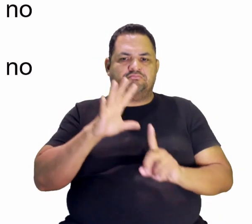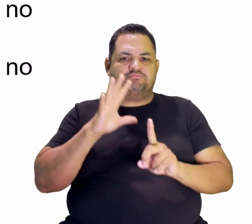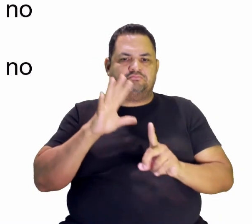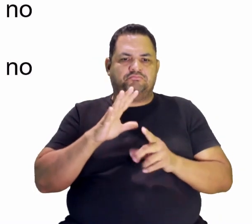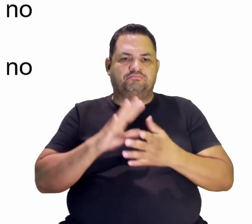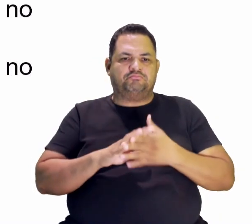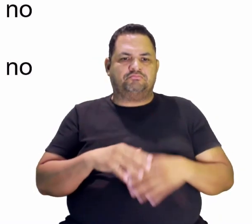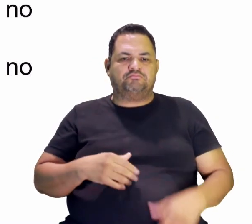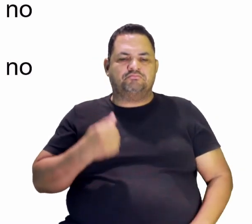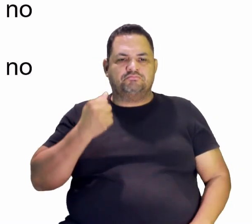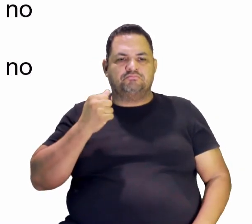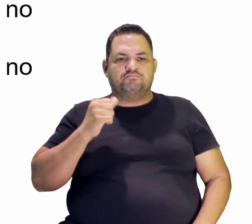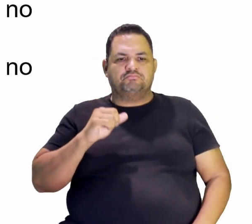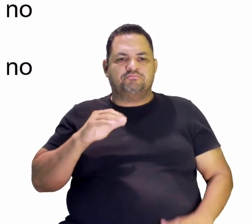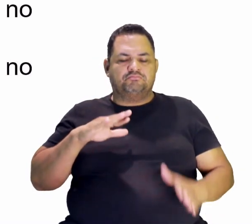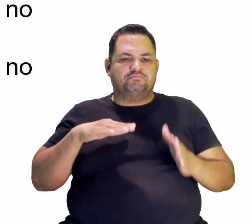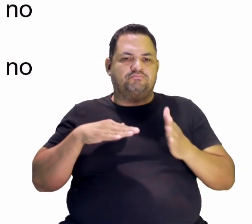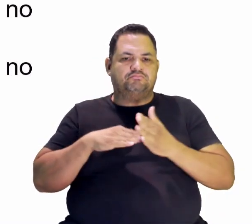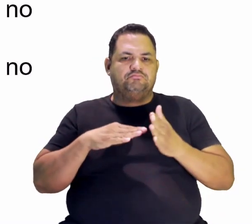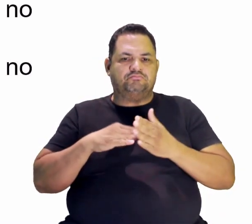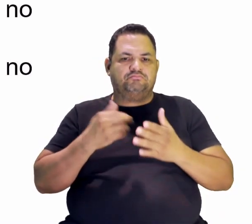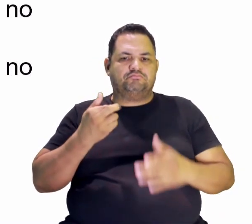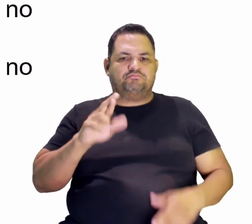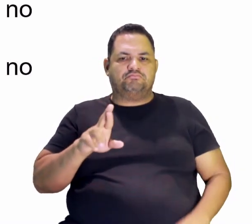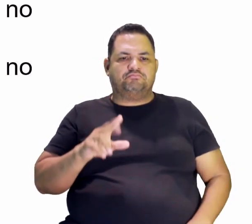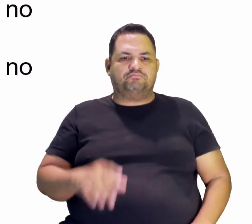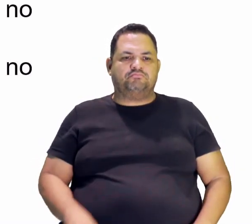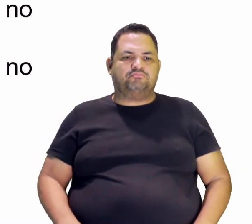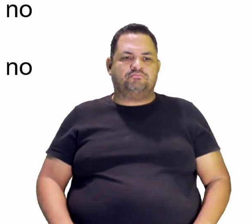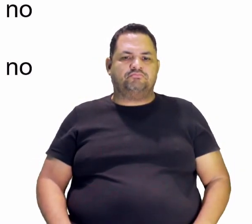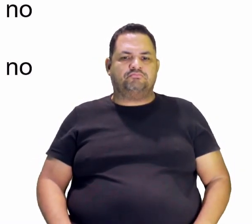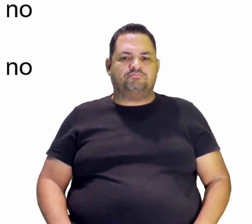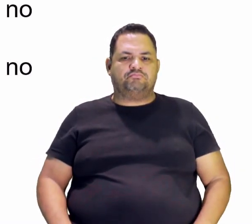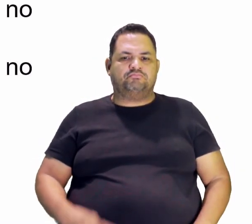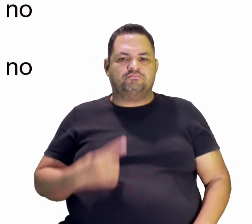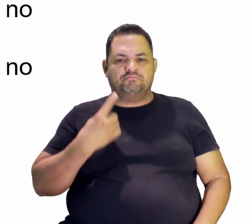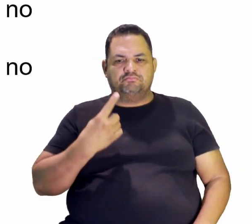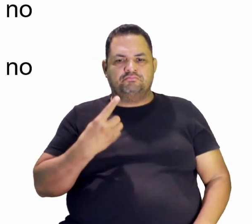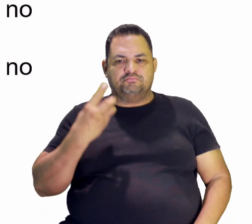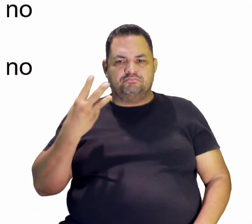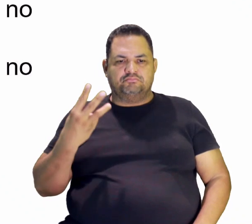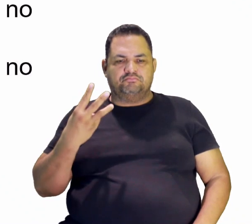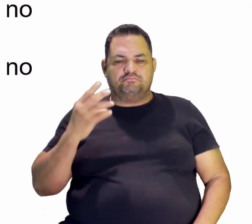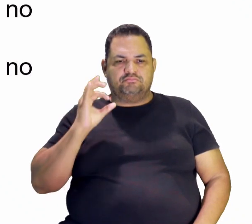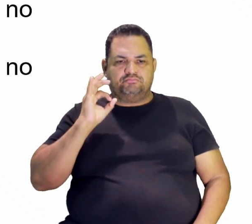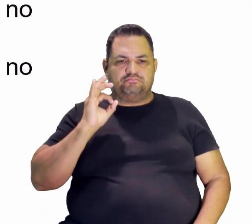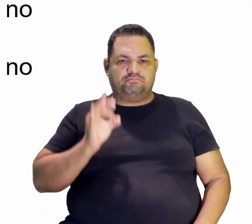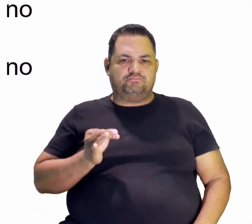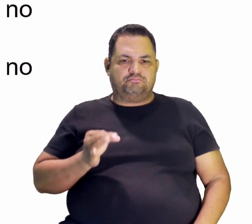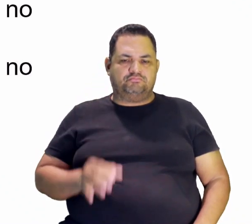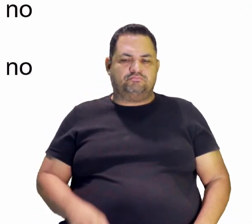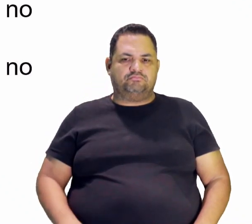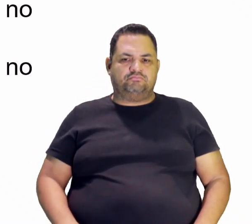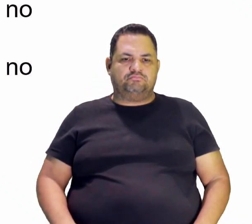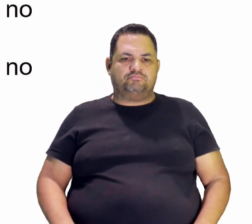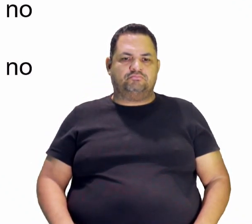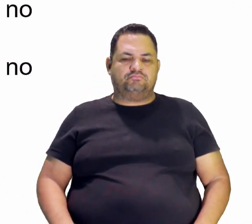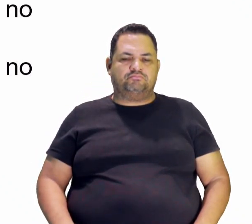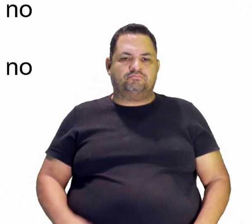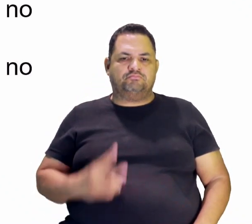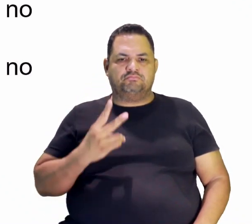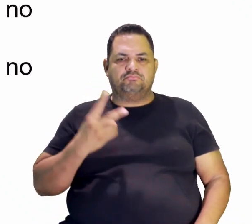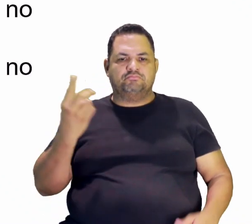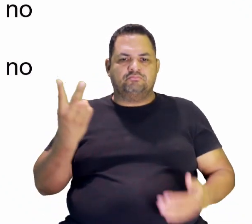da resistência do ar, na verdade. Então, só 1 e a 3 apenas. A 2 não está correta,